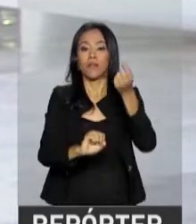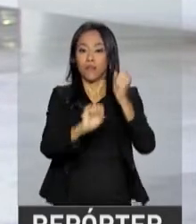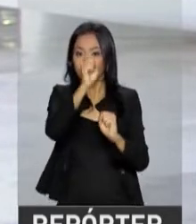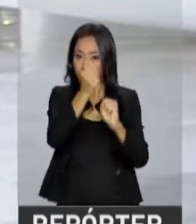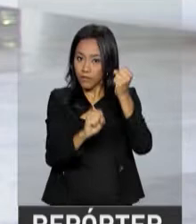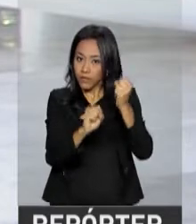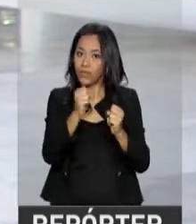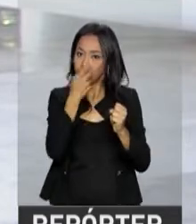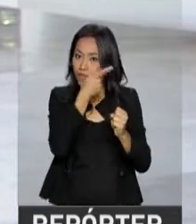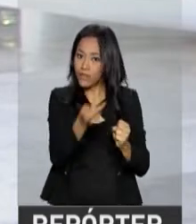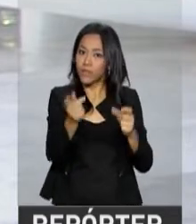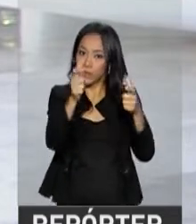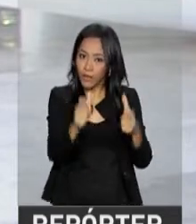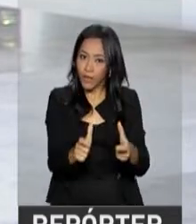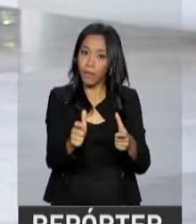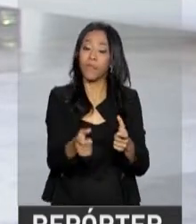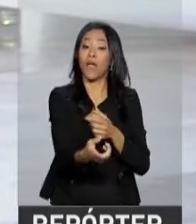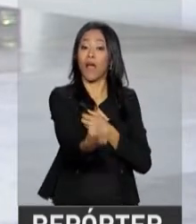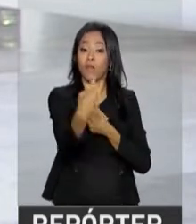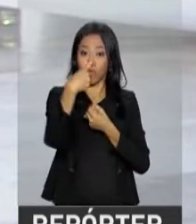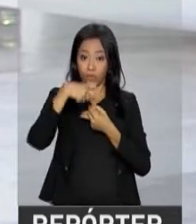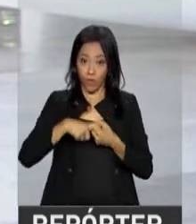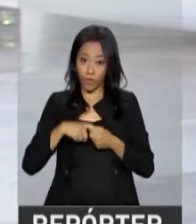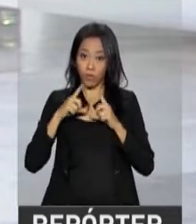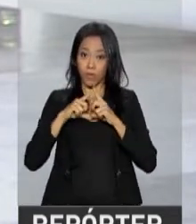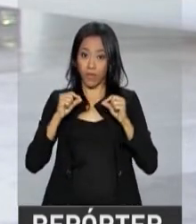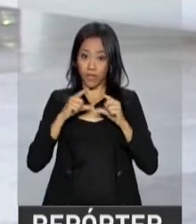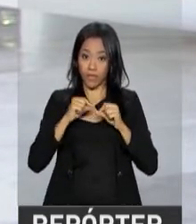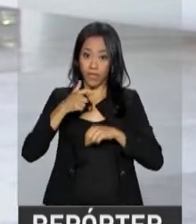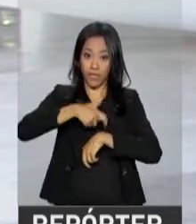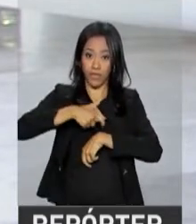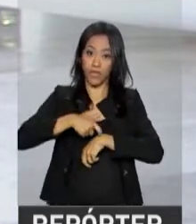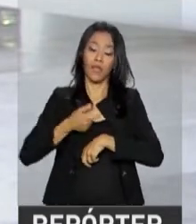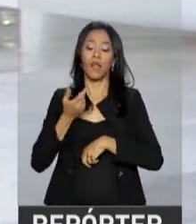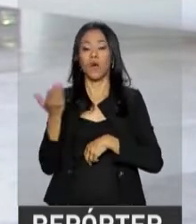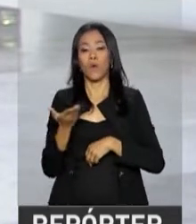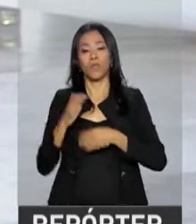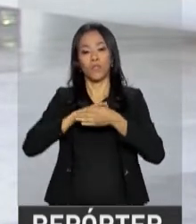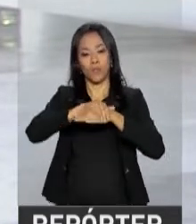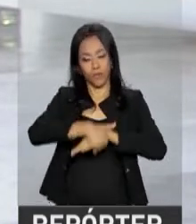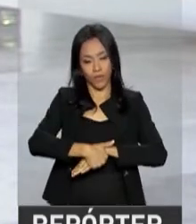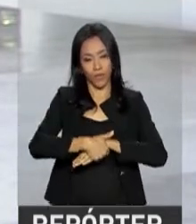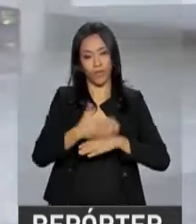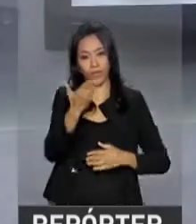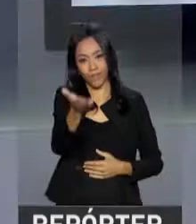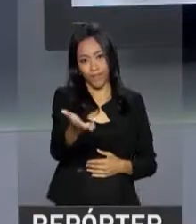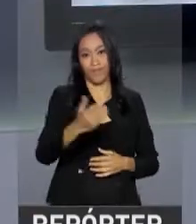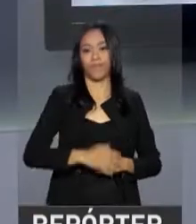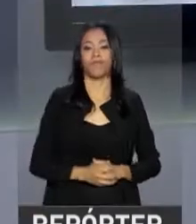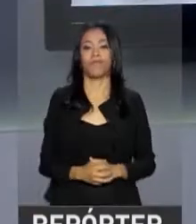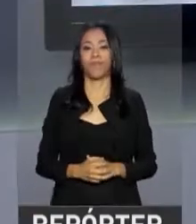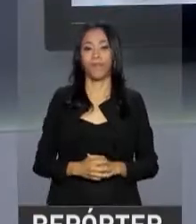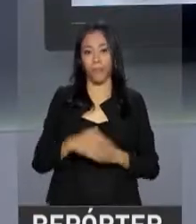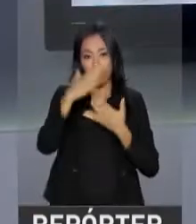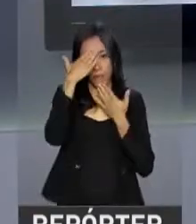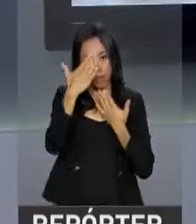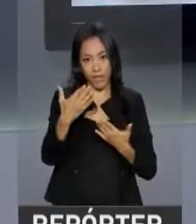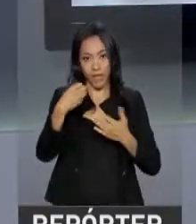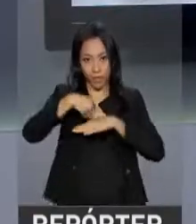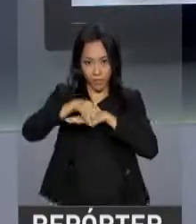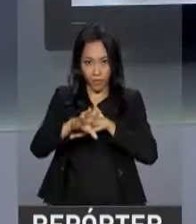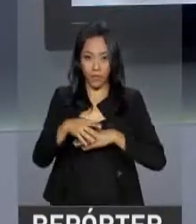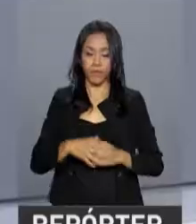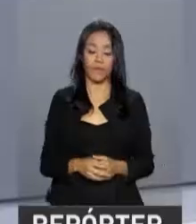visita o local. A volta do presidente aqui para Brasília está prevista para a noite de hoje. Volto com você, Carol. Informações,